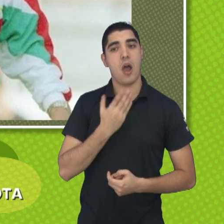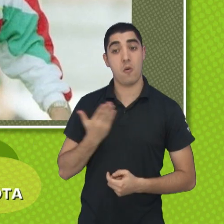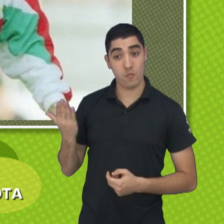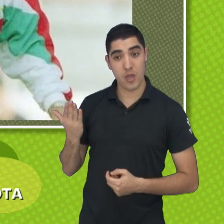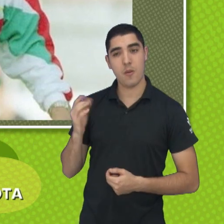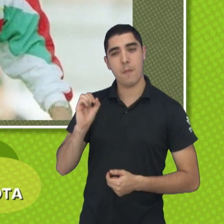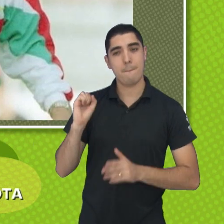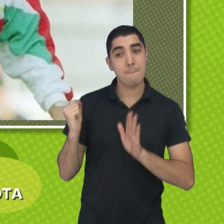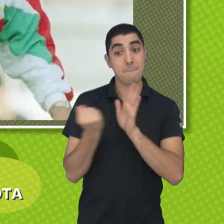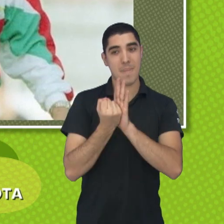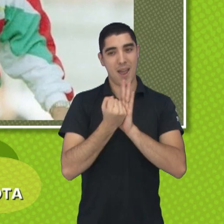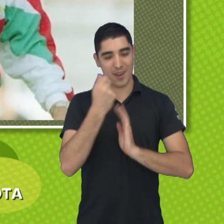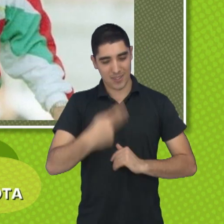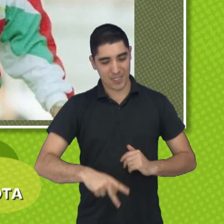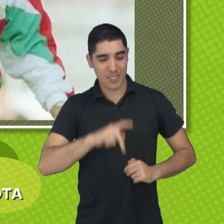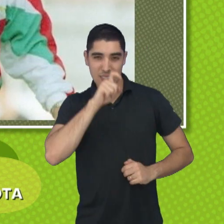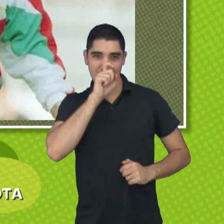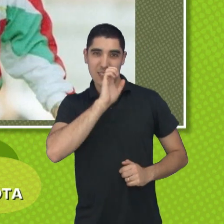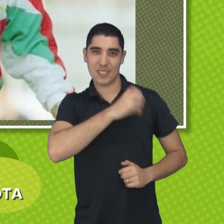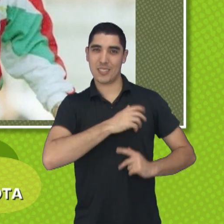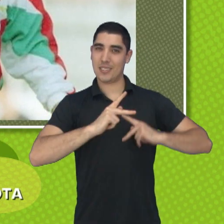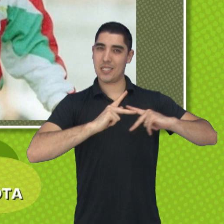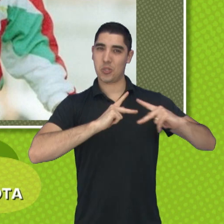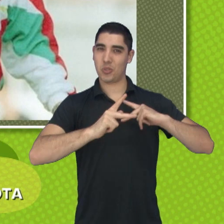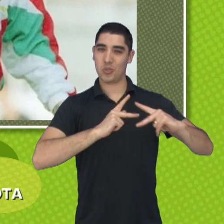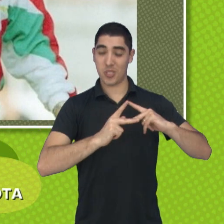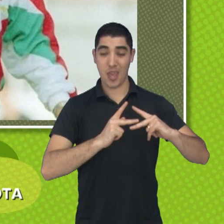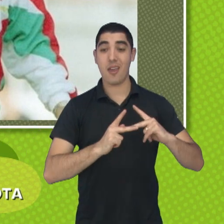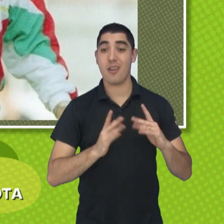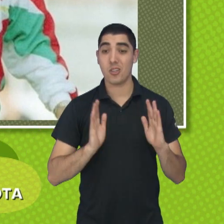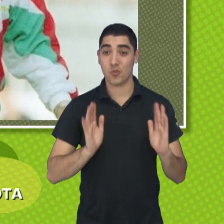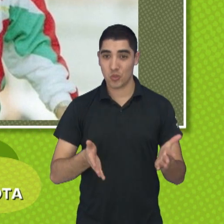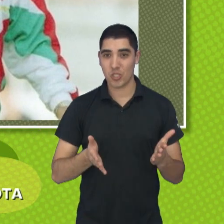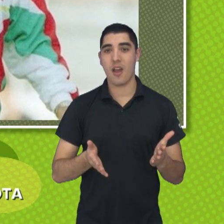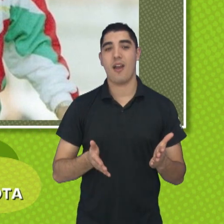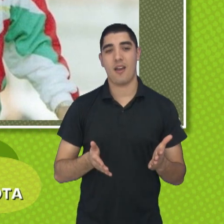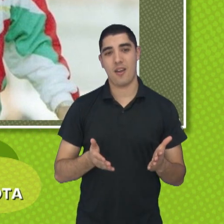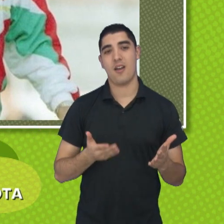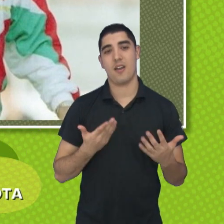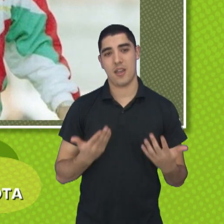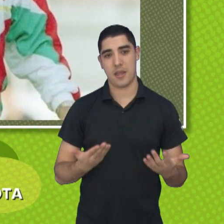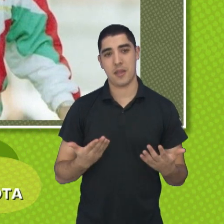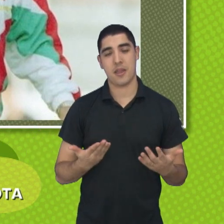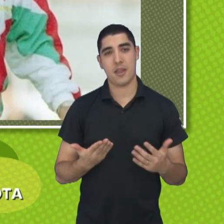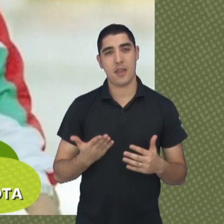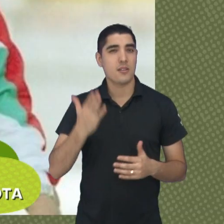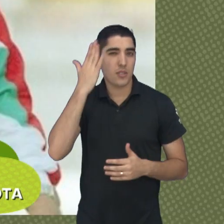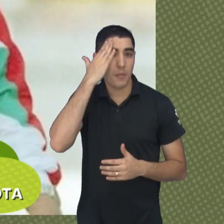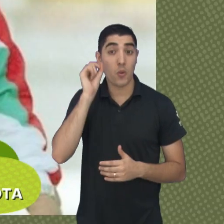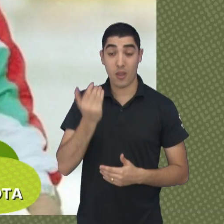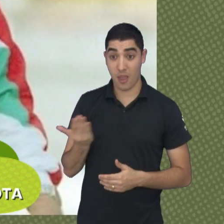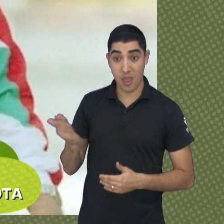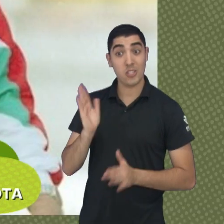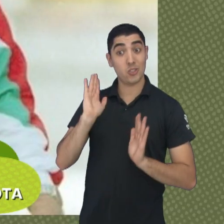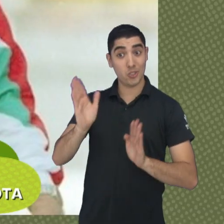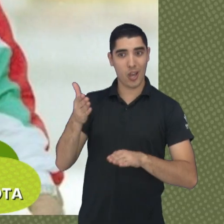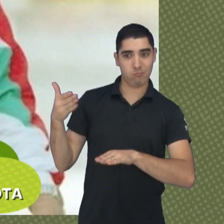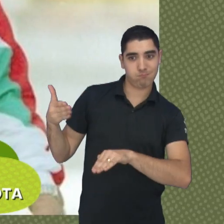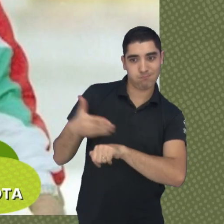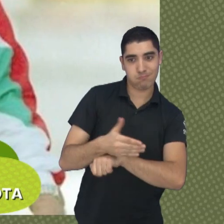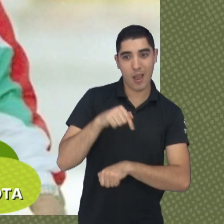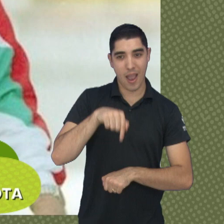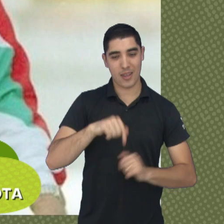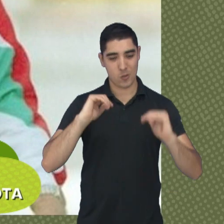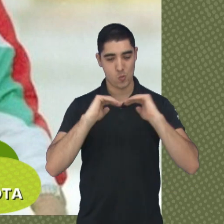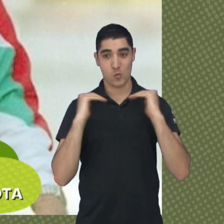da cidade, a relação da cidade, mesmo que um pouco, né? A pouca coisa que tem, mas saber que o Zagallo já pisou no estádio